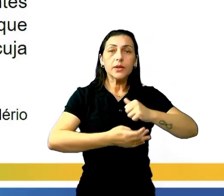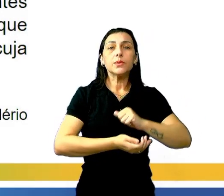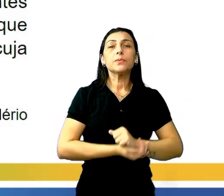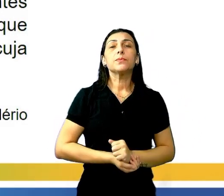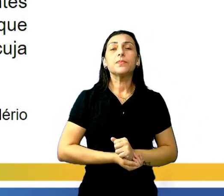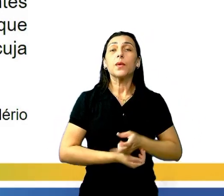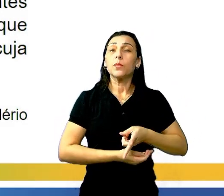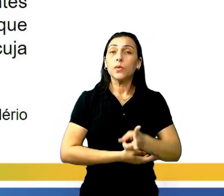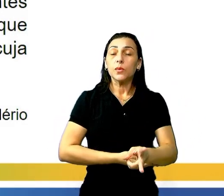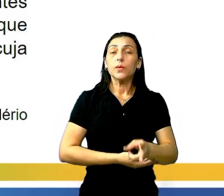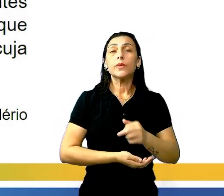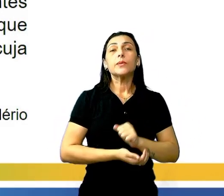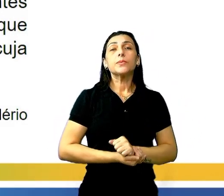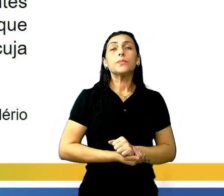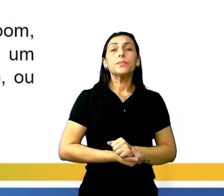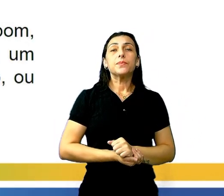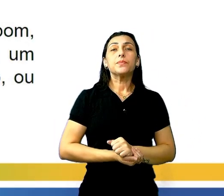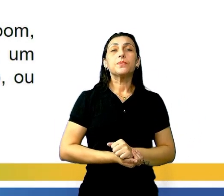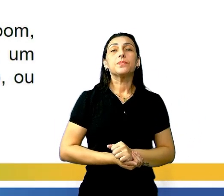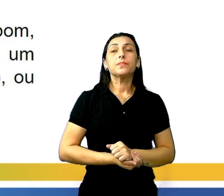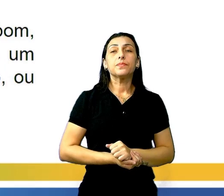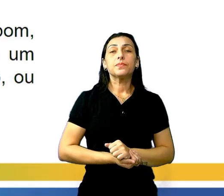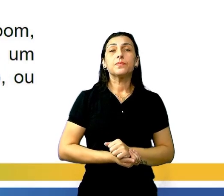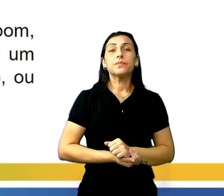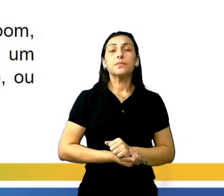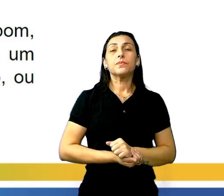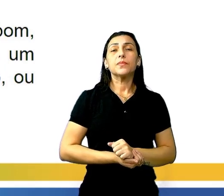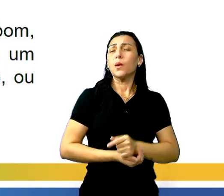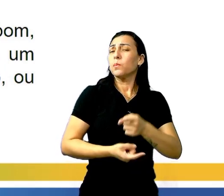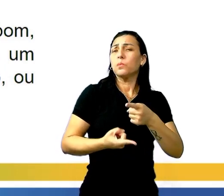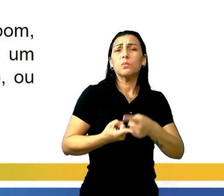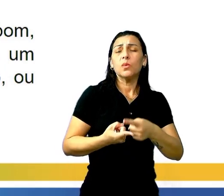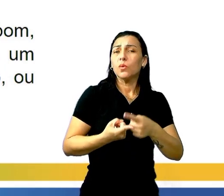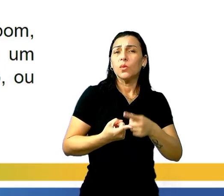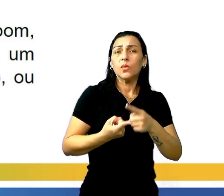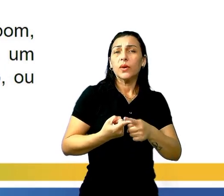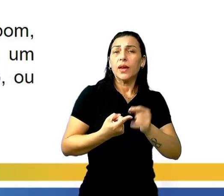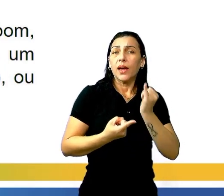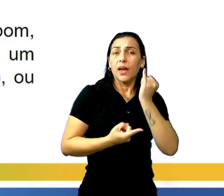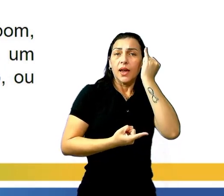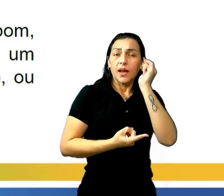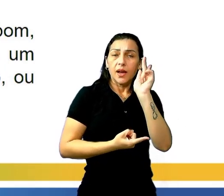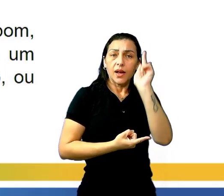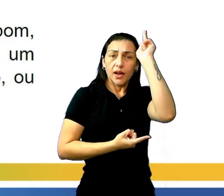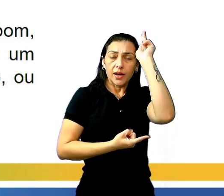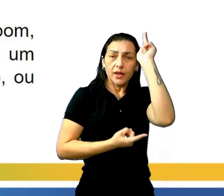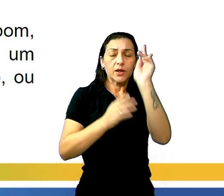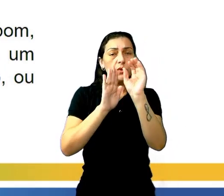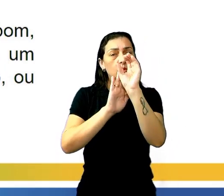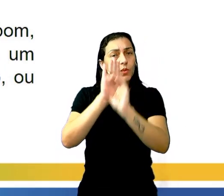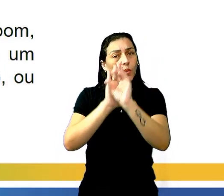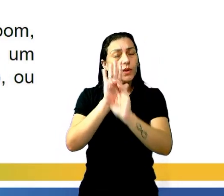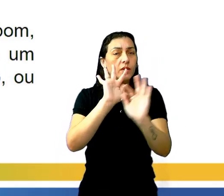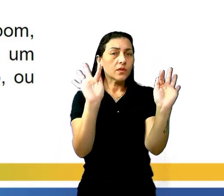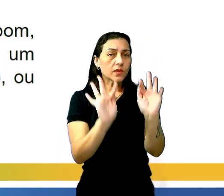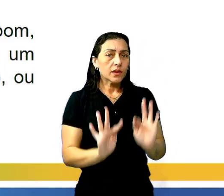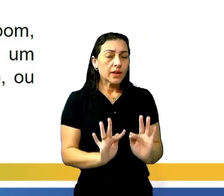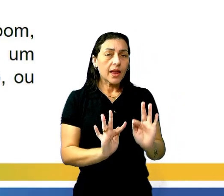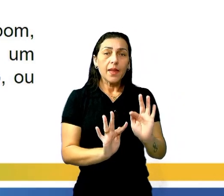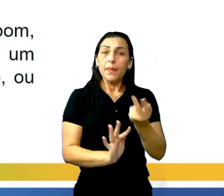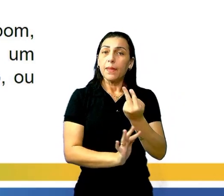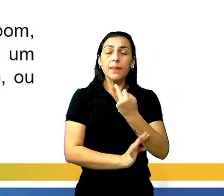Mas, justamente porque esse fundamento determinante material pode ser conhecido pelo sujeito apenas